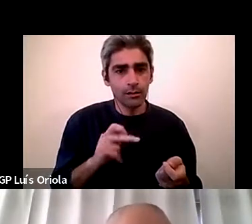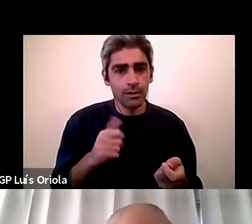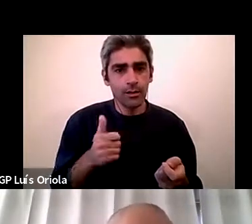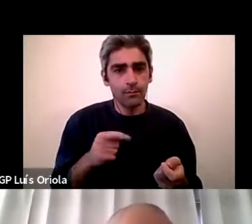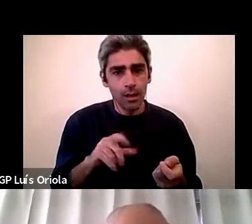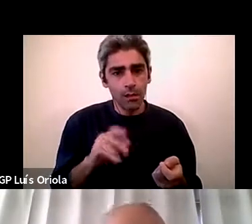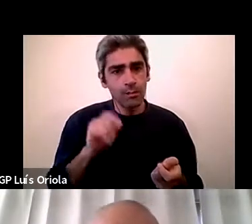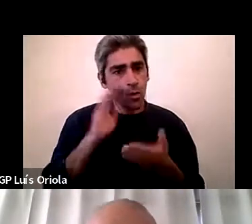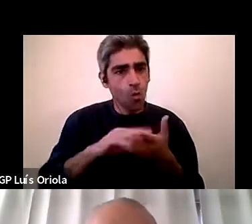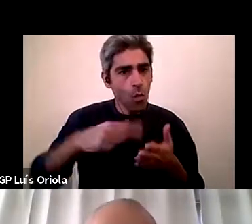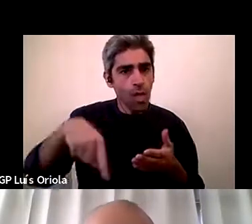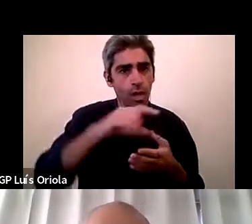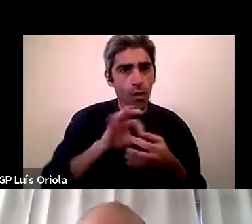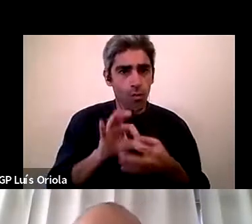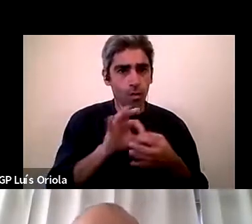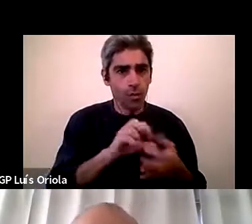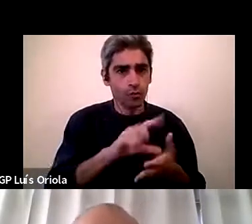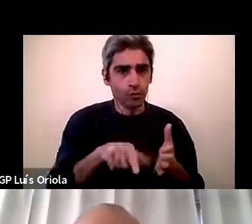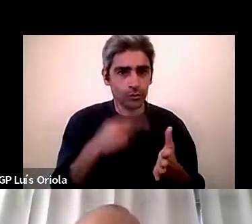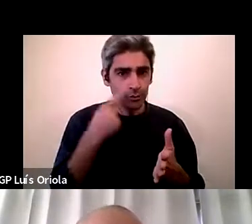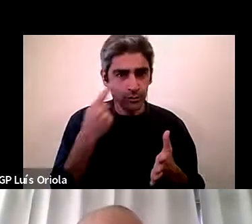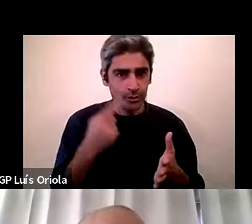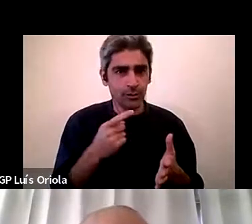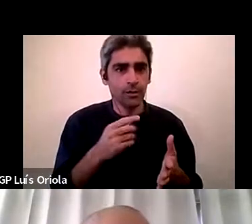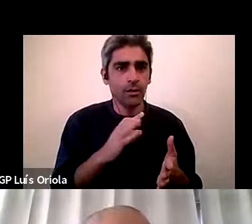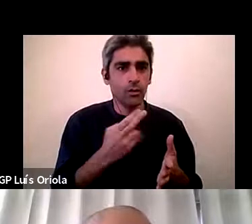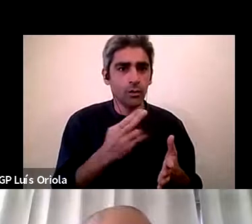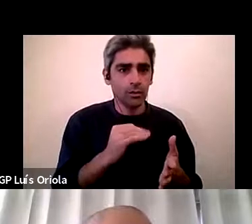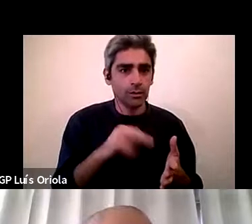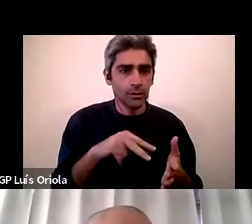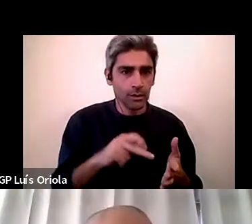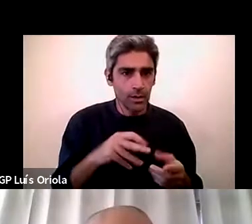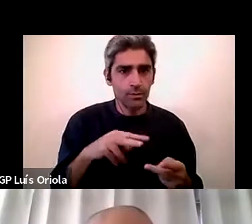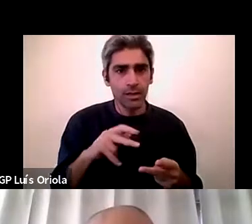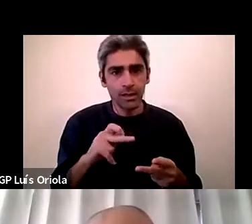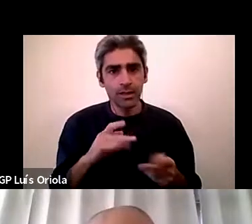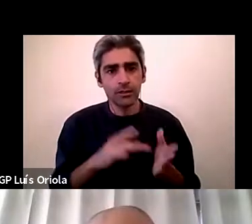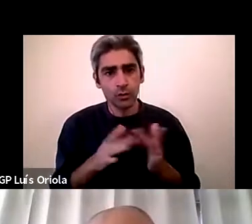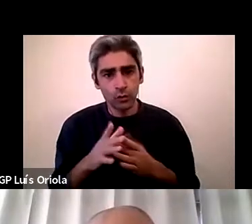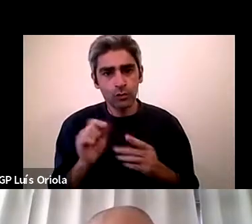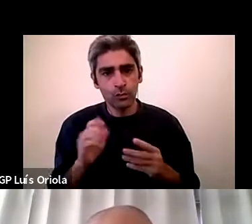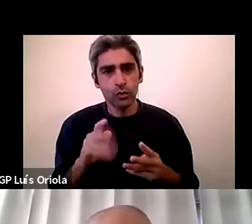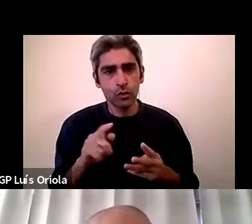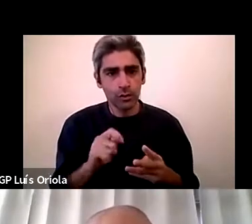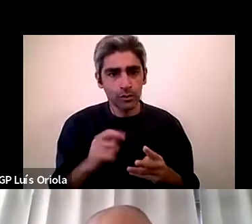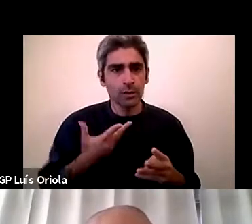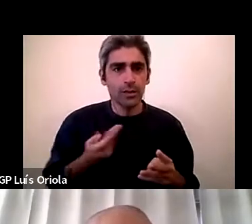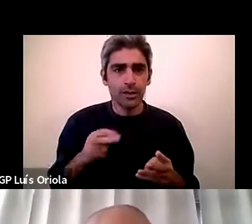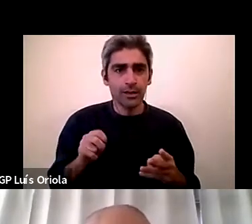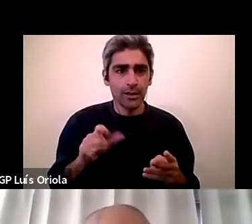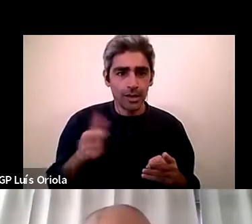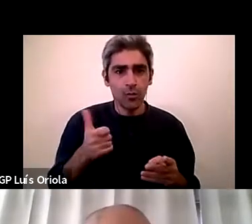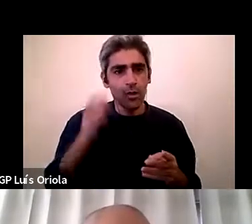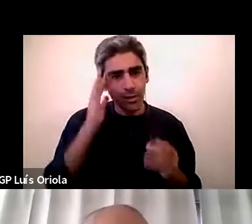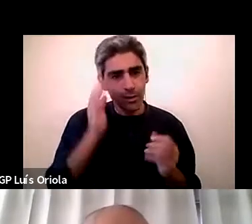colaboraram neste projeto em particular, a Úlcena, a Maria Jesus, o Jorge e o Daniel. Boa tarde a todos e, obviamente, boa tarde a